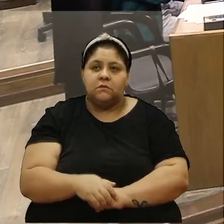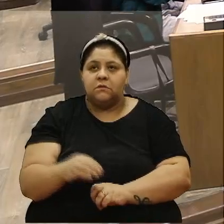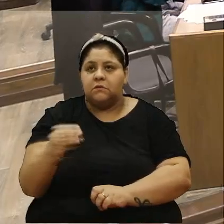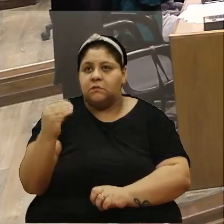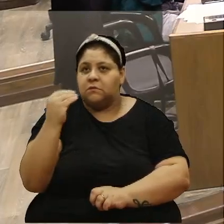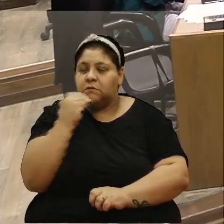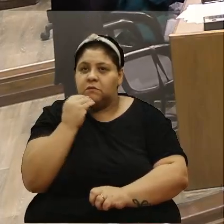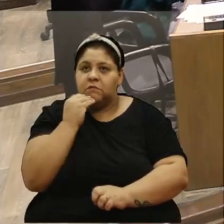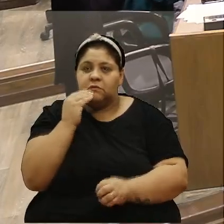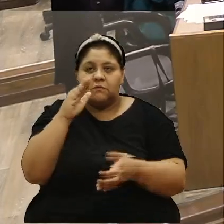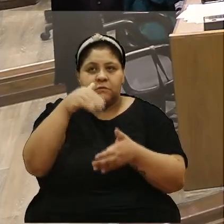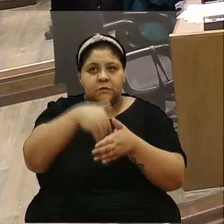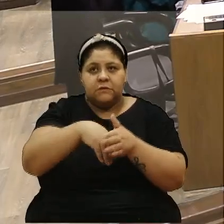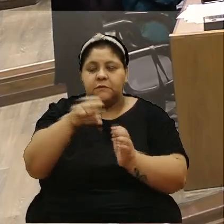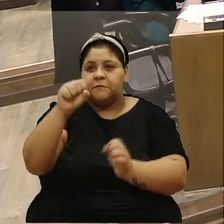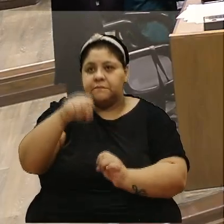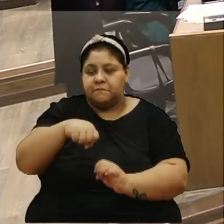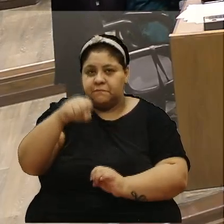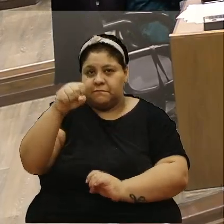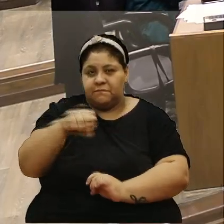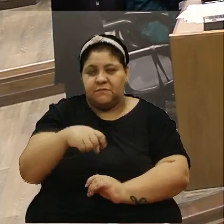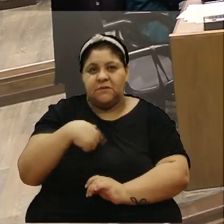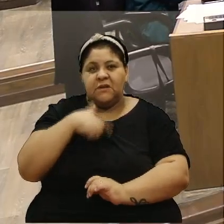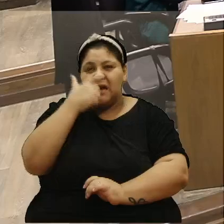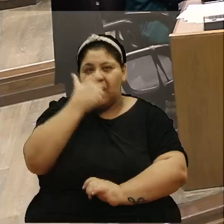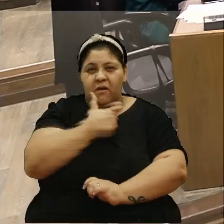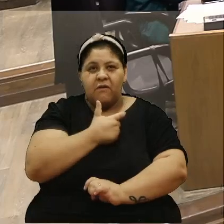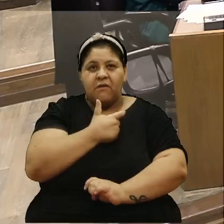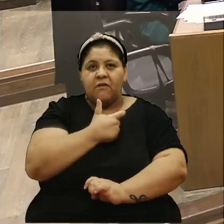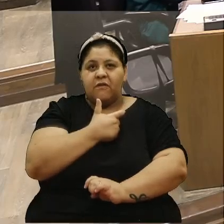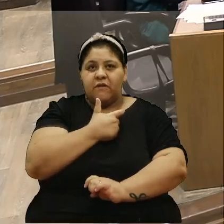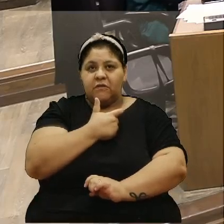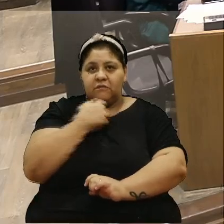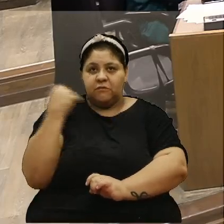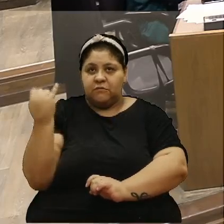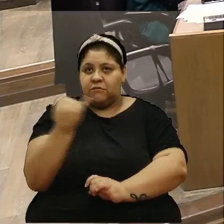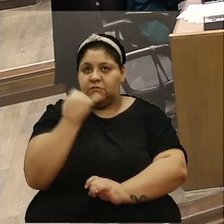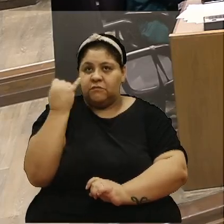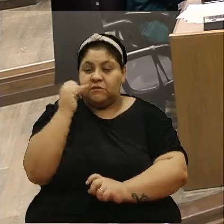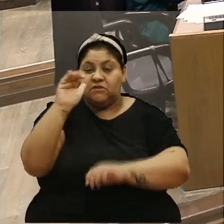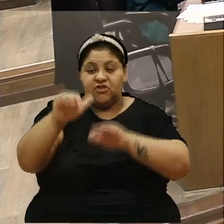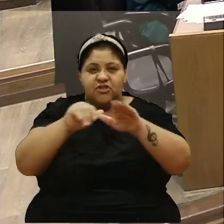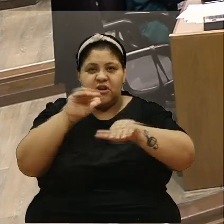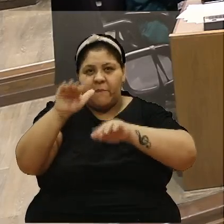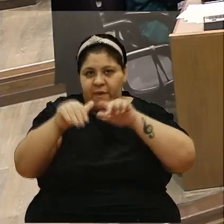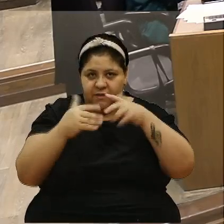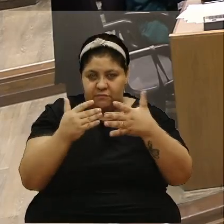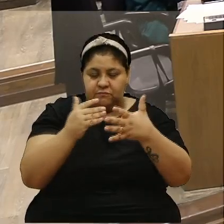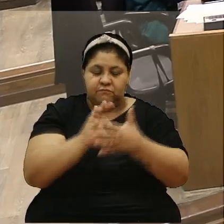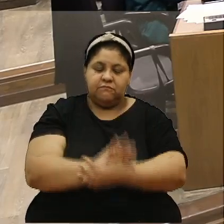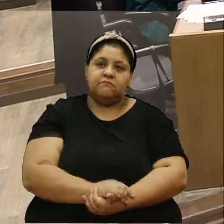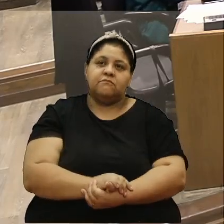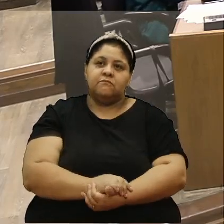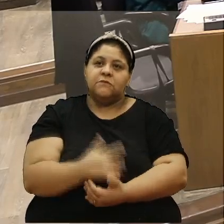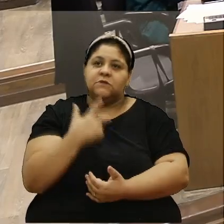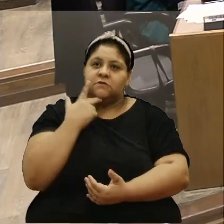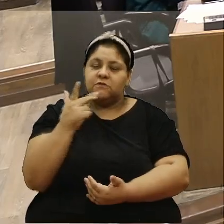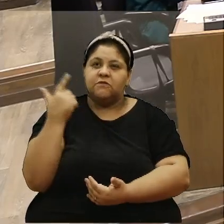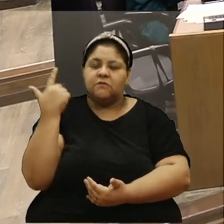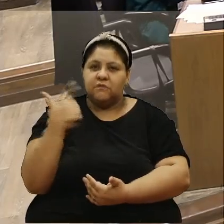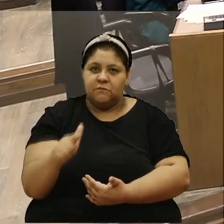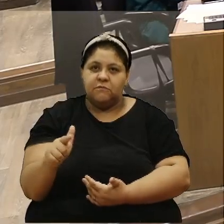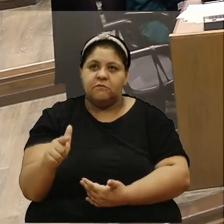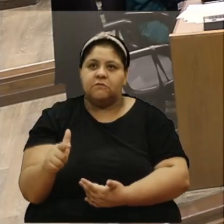Obviamente, votarei favorável, né? Eu acho que é um passo importante esse chamamento. Dizer novamente que ele